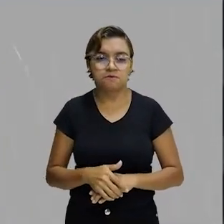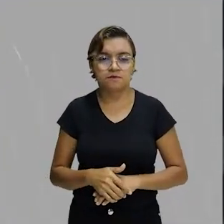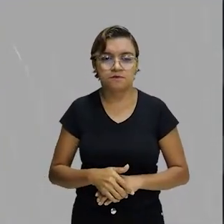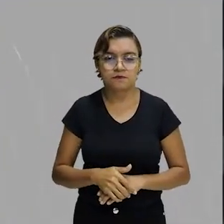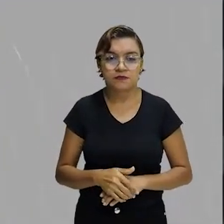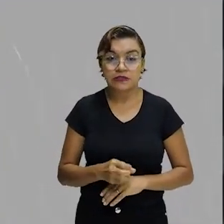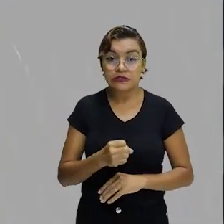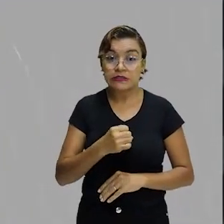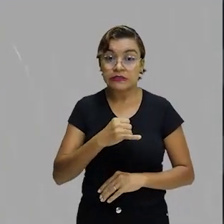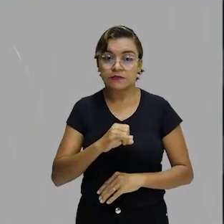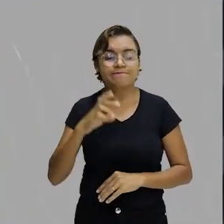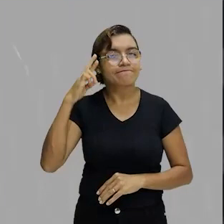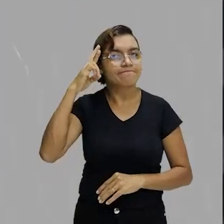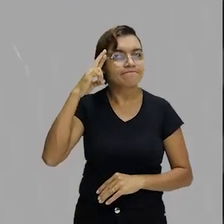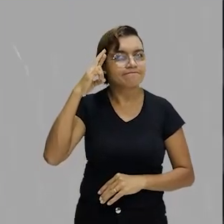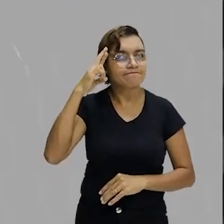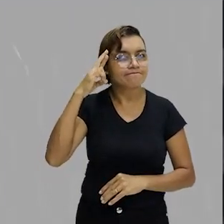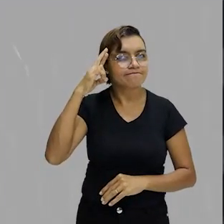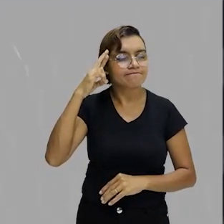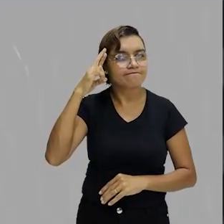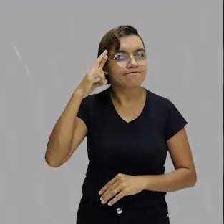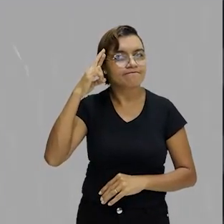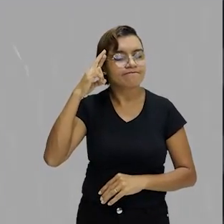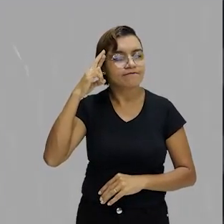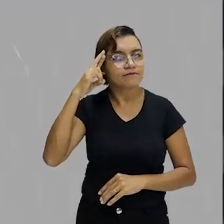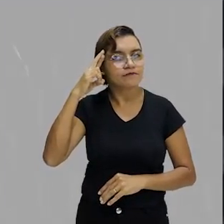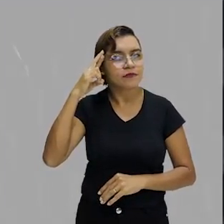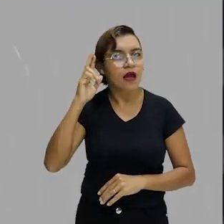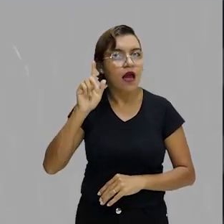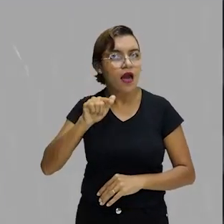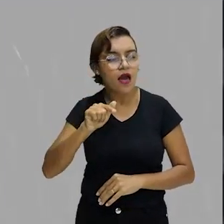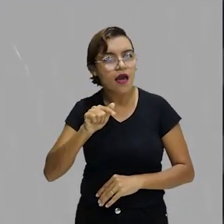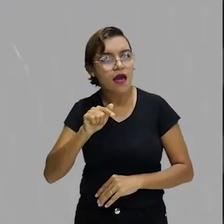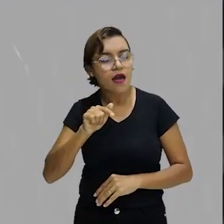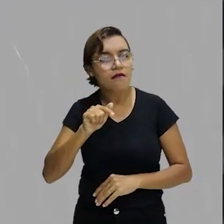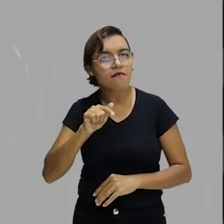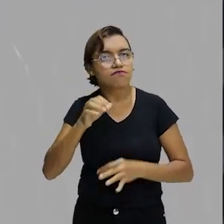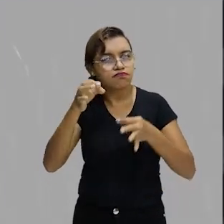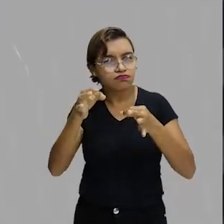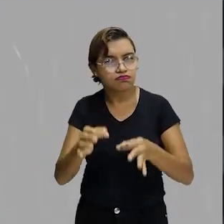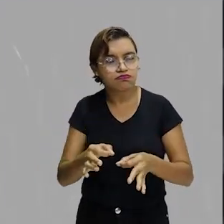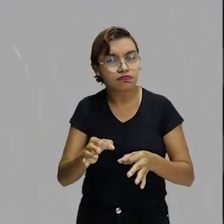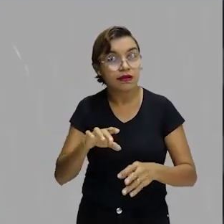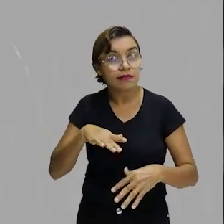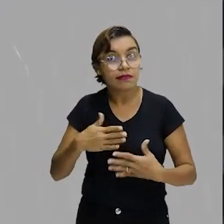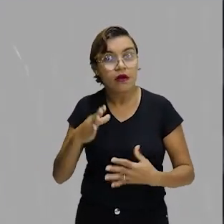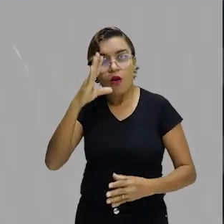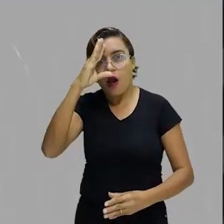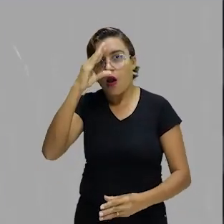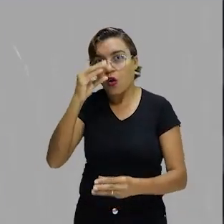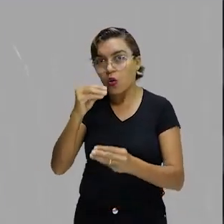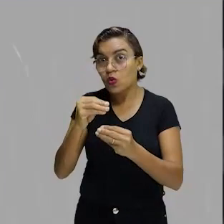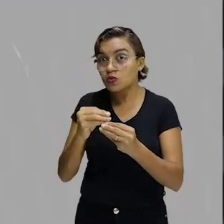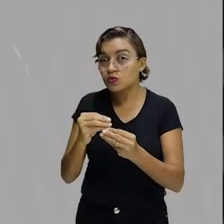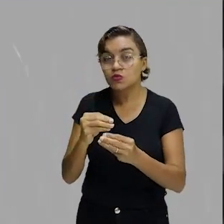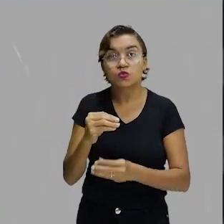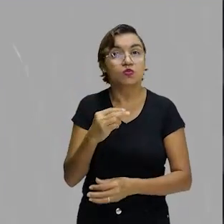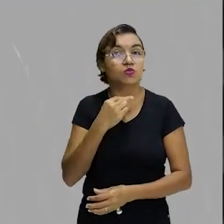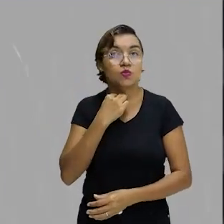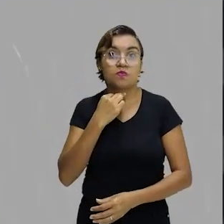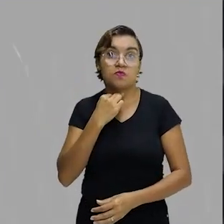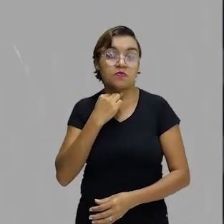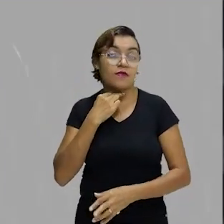as premissas são sentenças afirmativas, a conclusão não pode ser